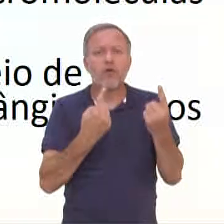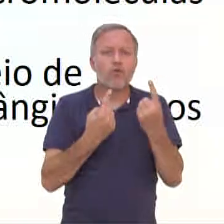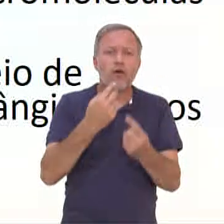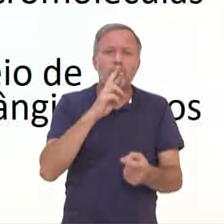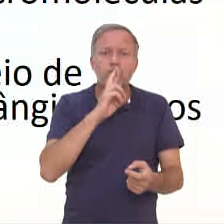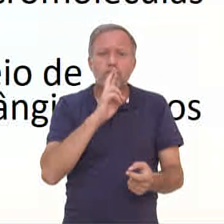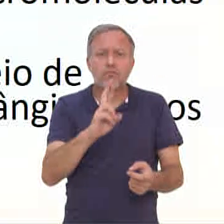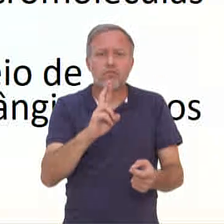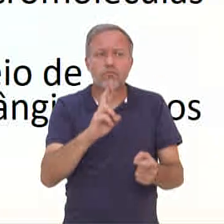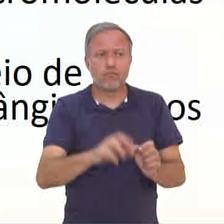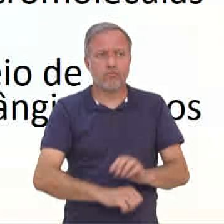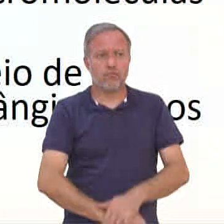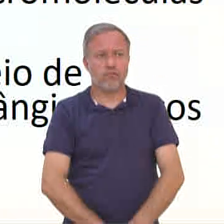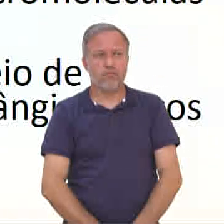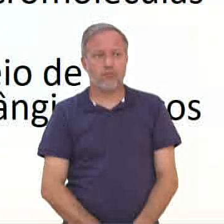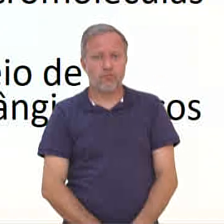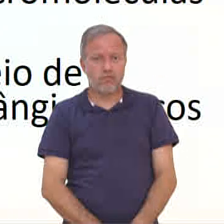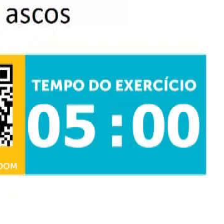conversamos.